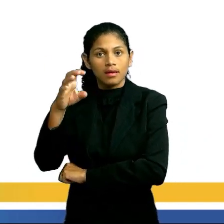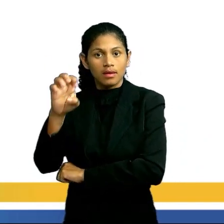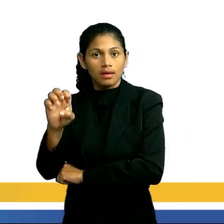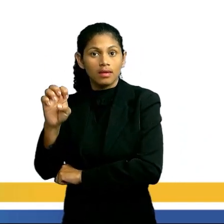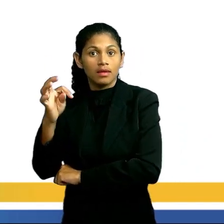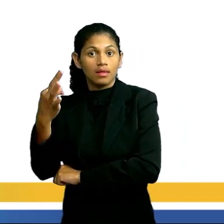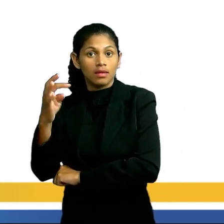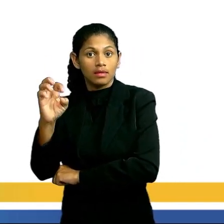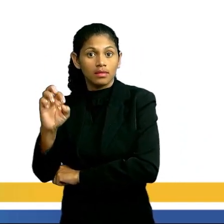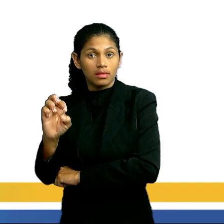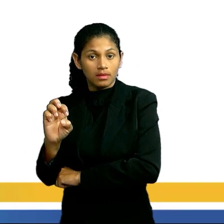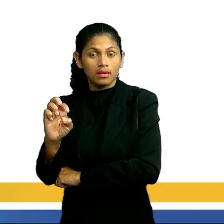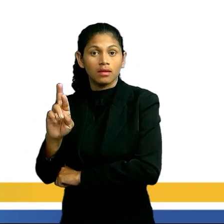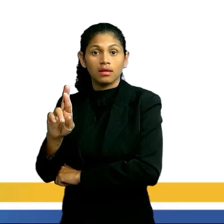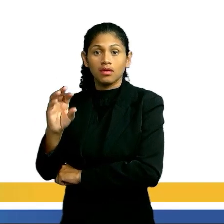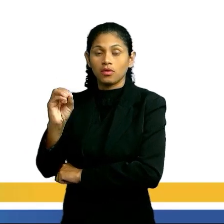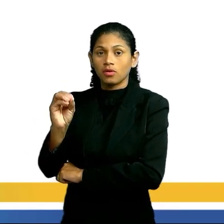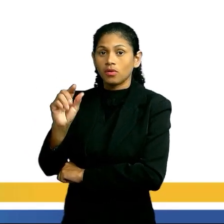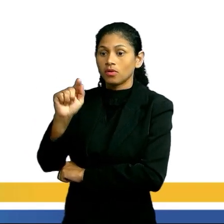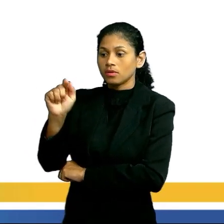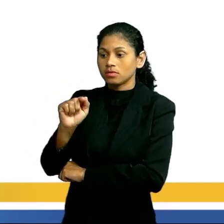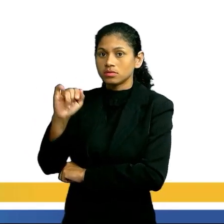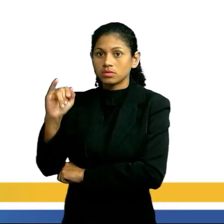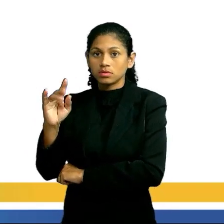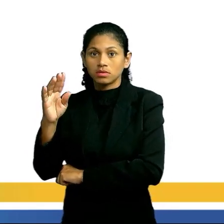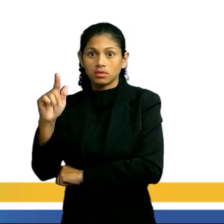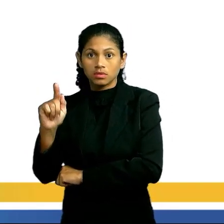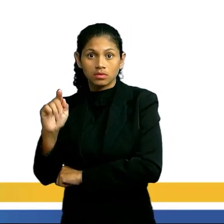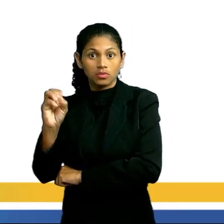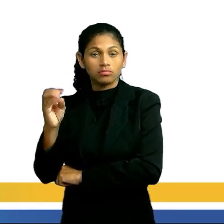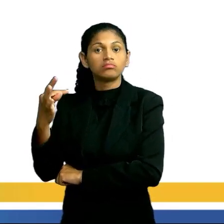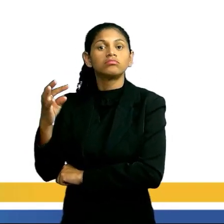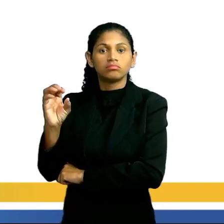ou bezão, bezinho, depende do símbolo que vocês queiram utilizar.